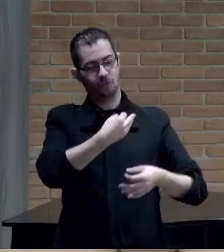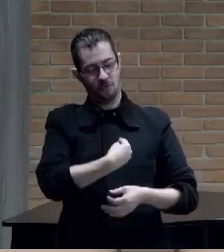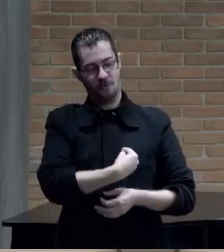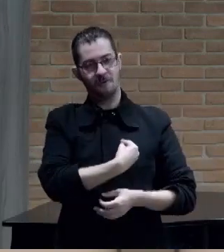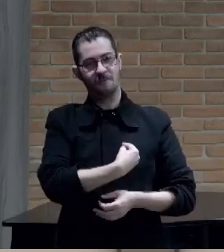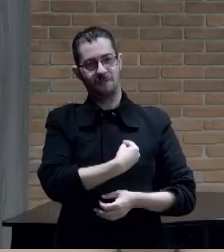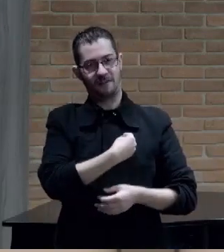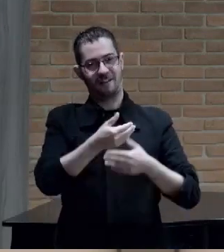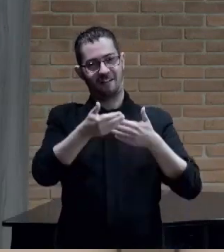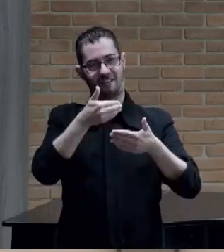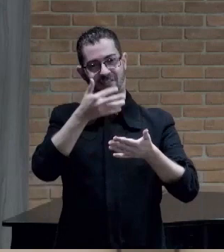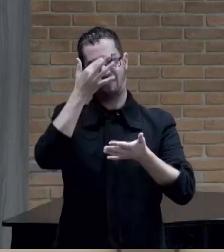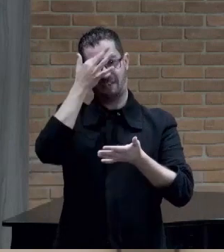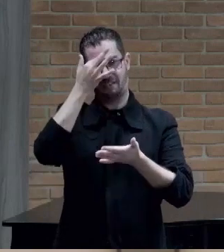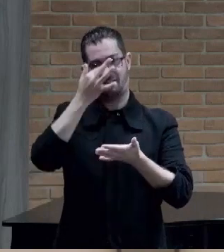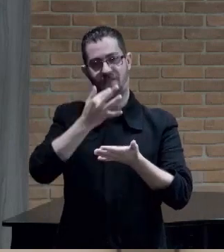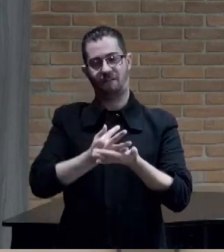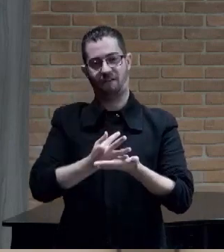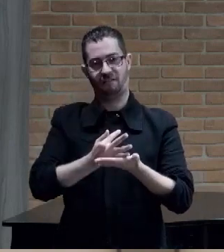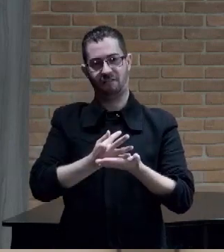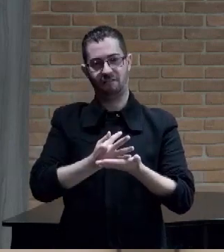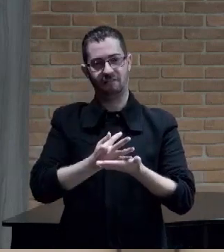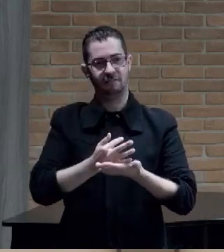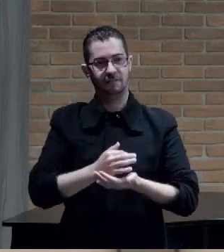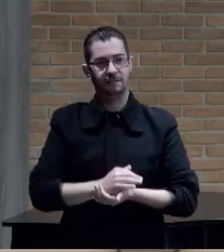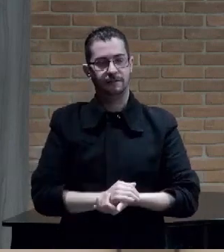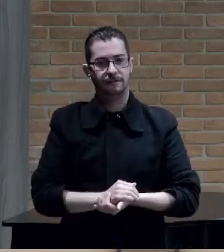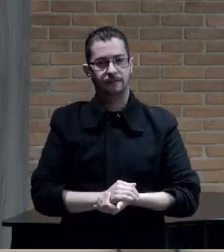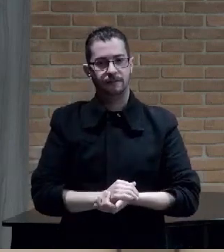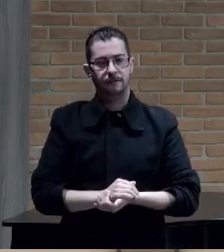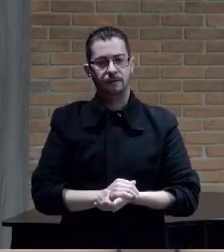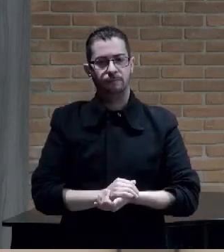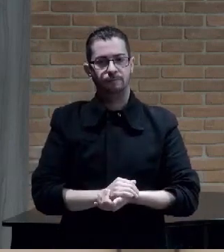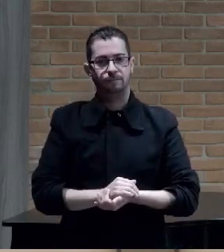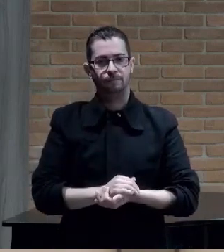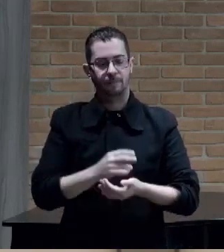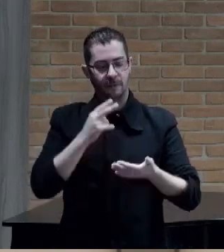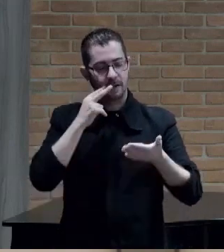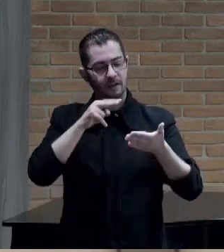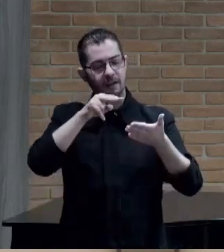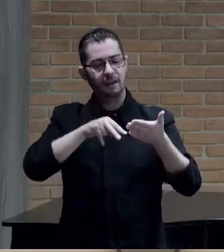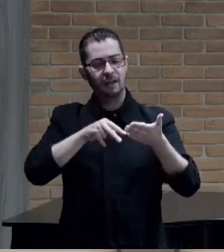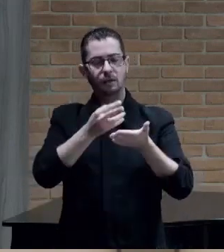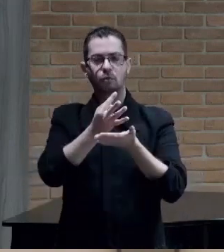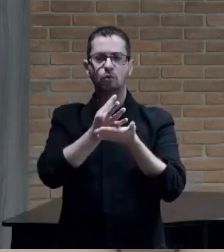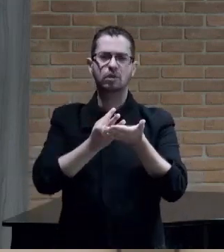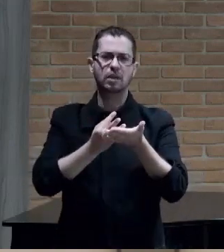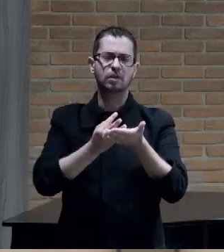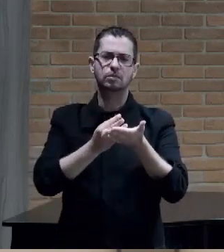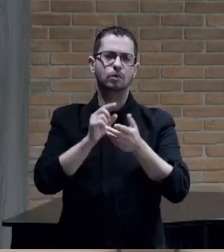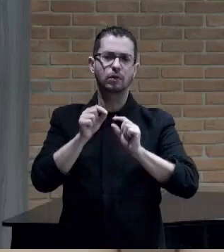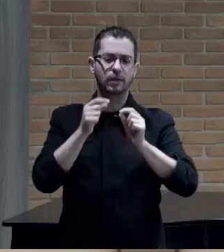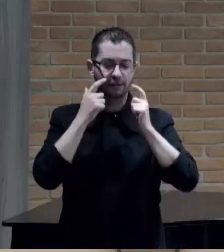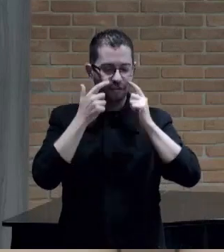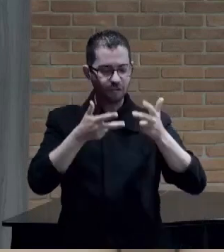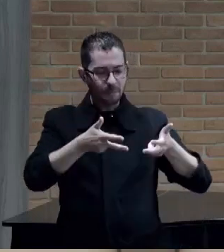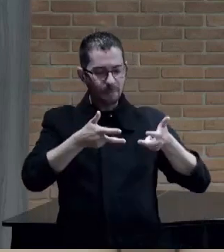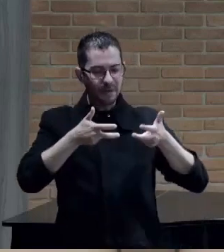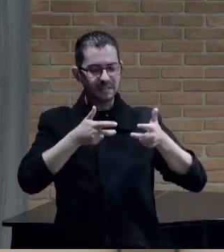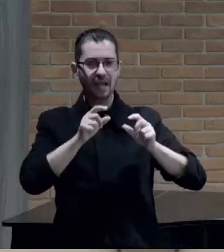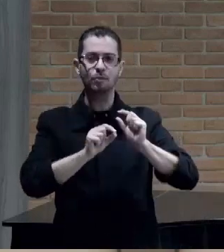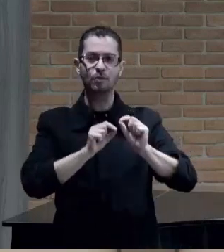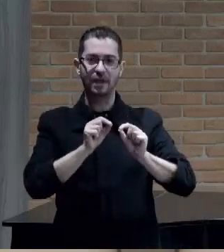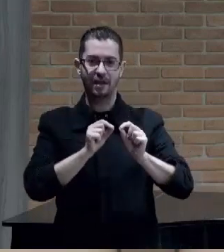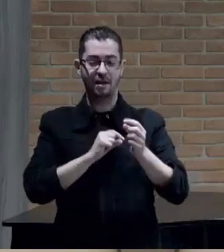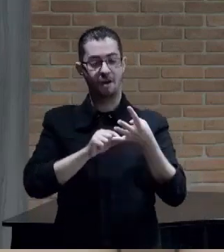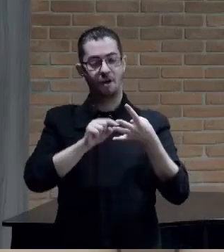por fé. O que nós encontramos aqui? Nós encontramos aqui 4